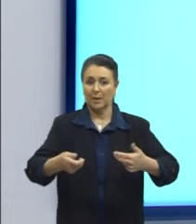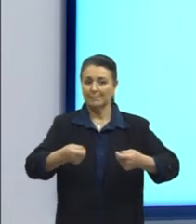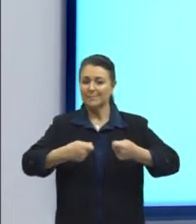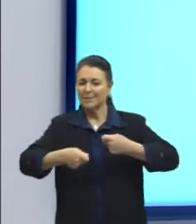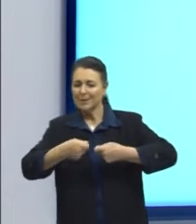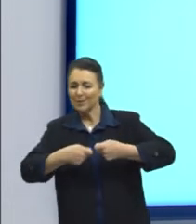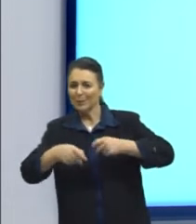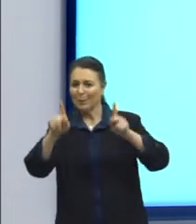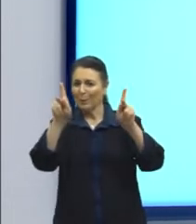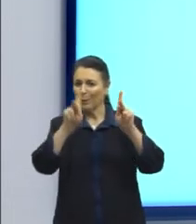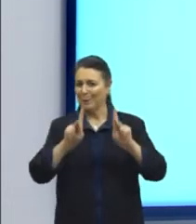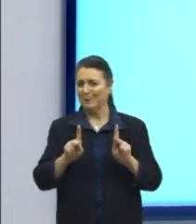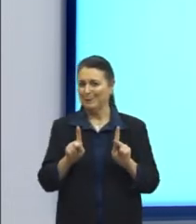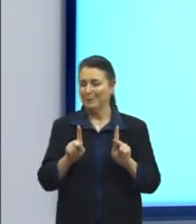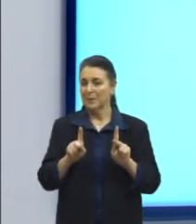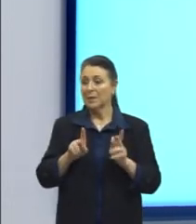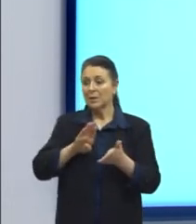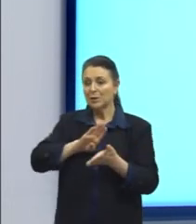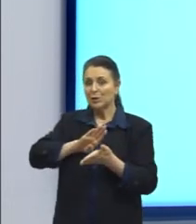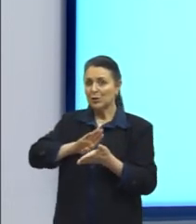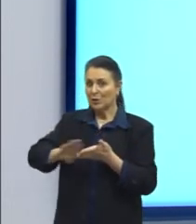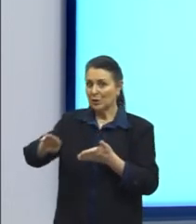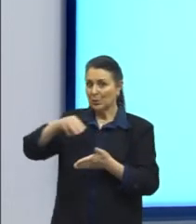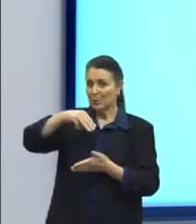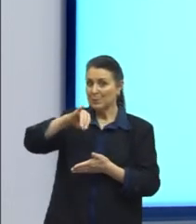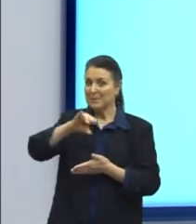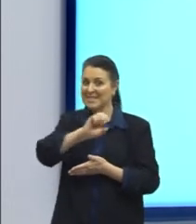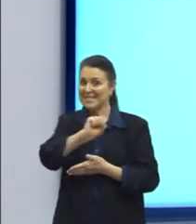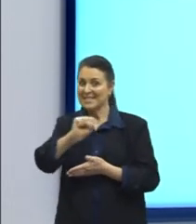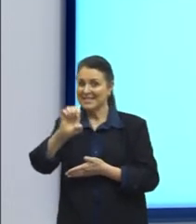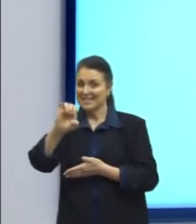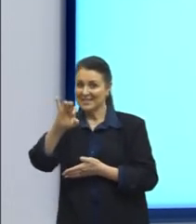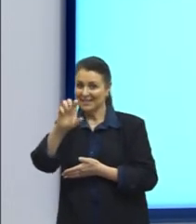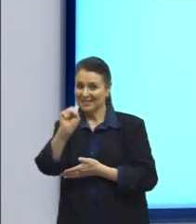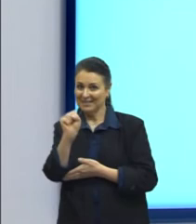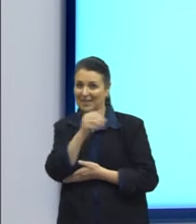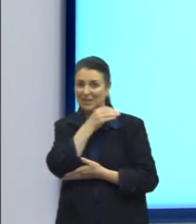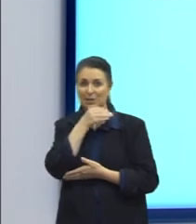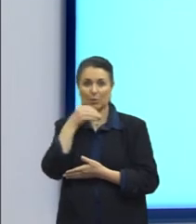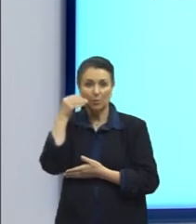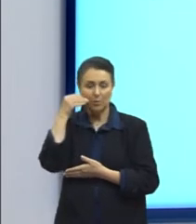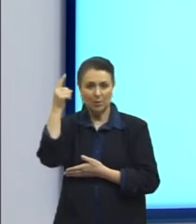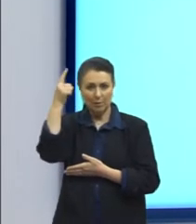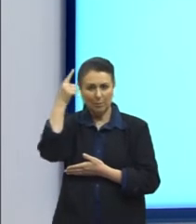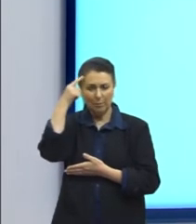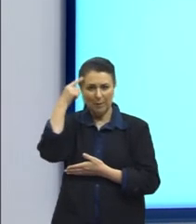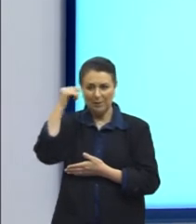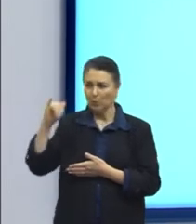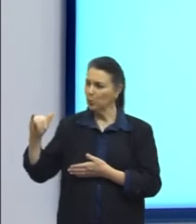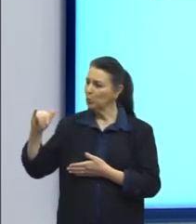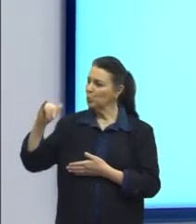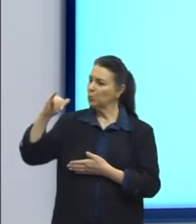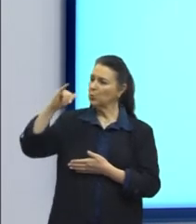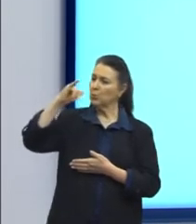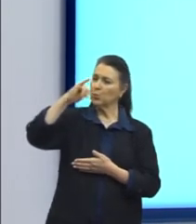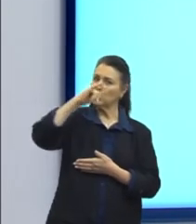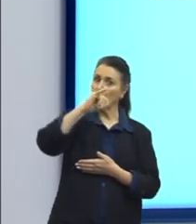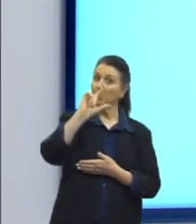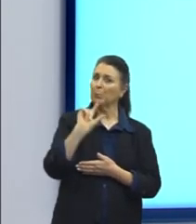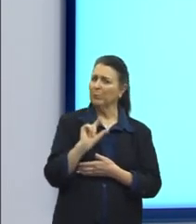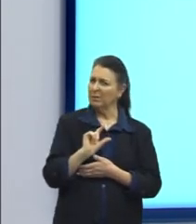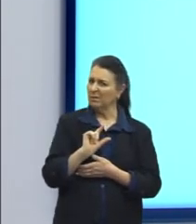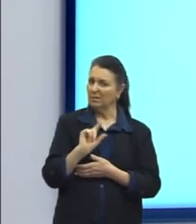que eles retiram então esses mísseis de Cuba quando a gente fala início a gente pensa naqueles aviões né um míssil pequenininho